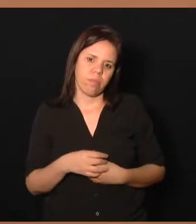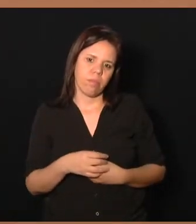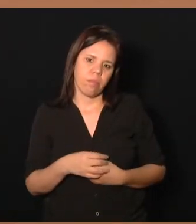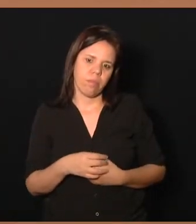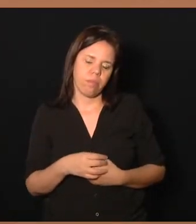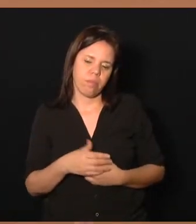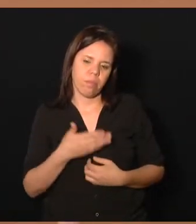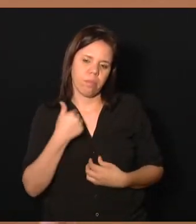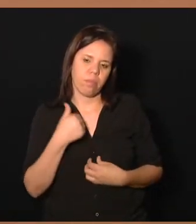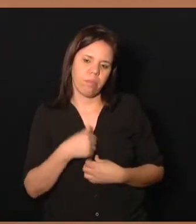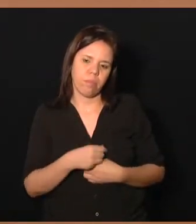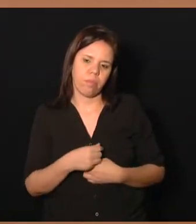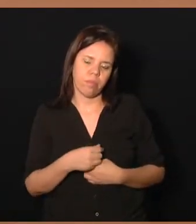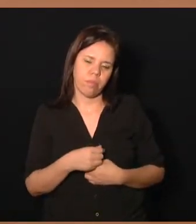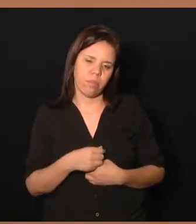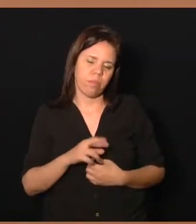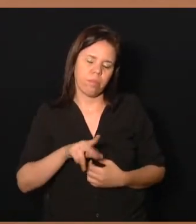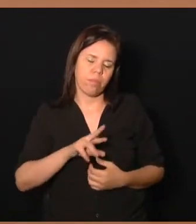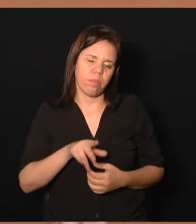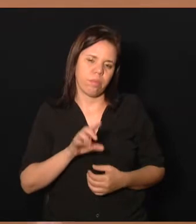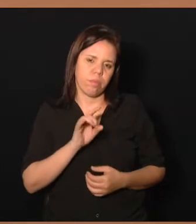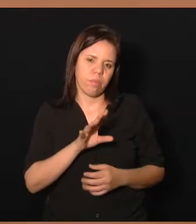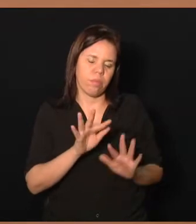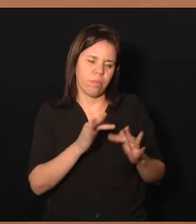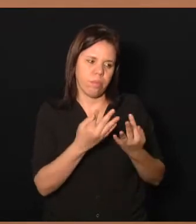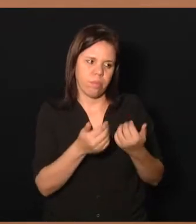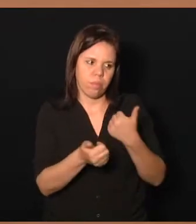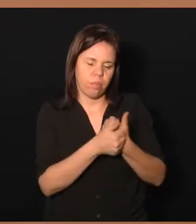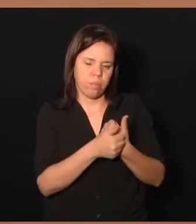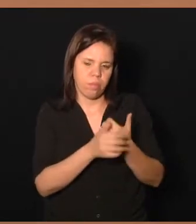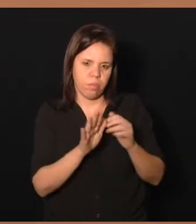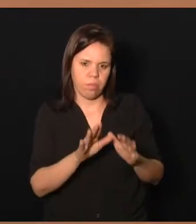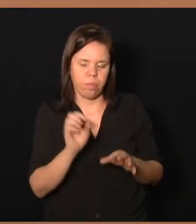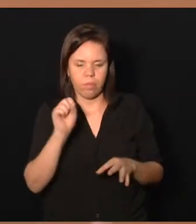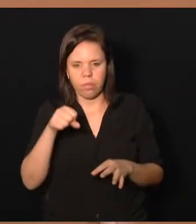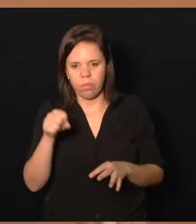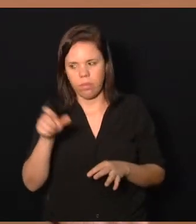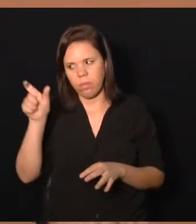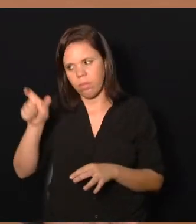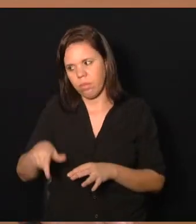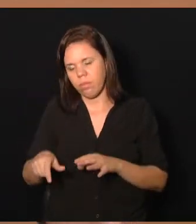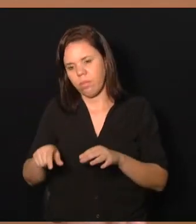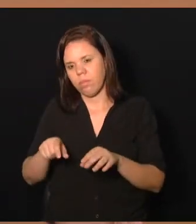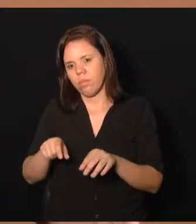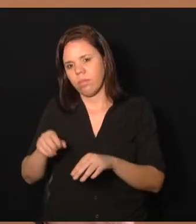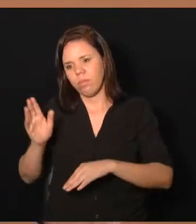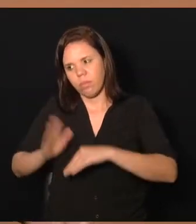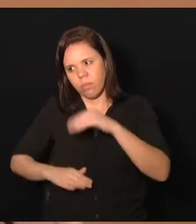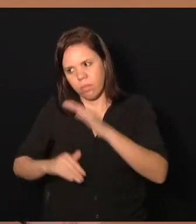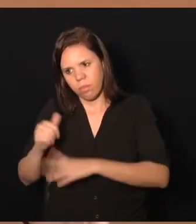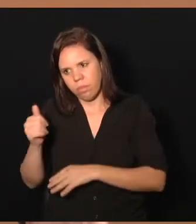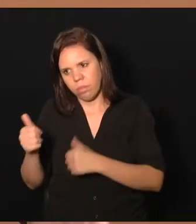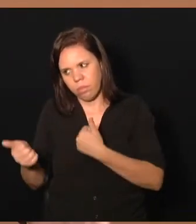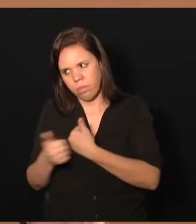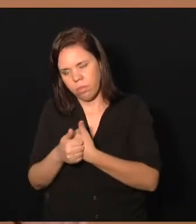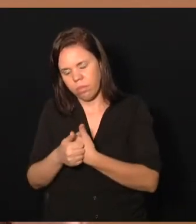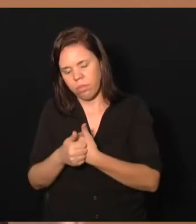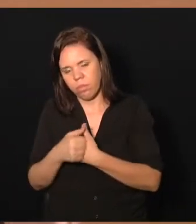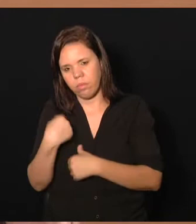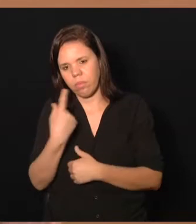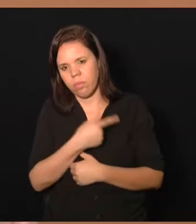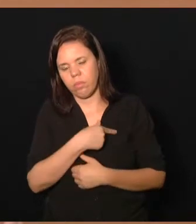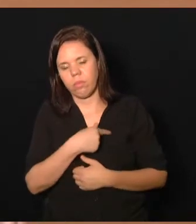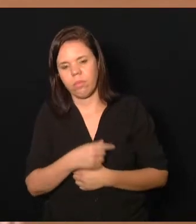o melhor às vezes não é nem o parente próximo, mas sim alguém especializado próximo, mas tudo bem. Então nós vamos